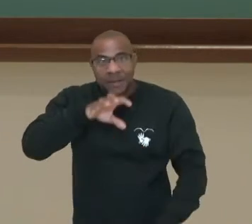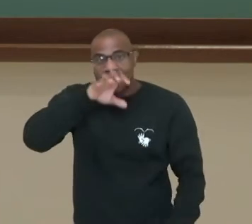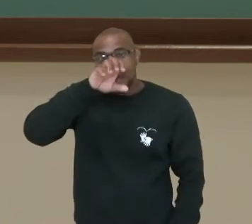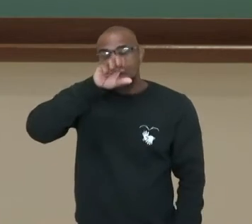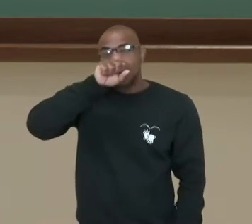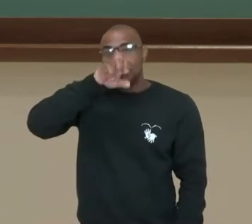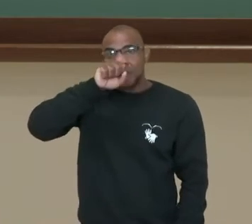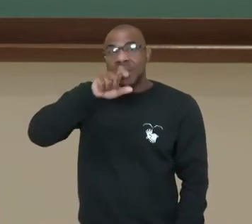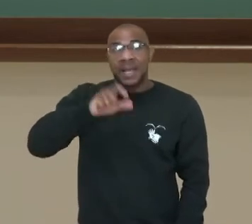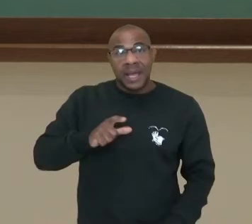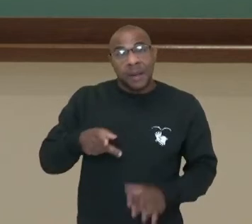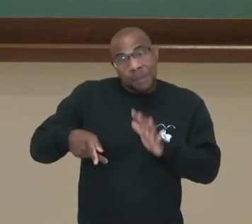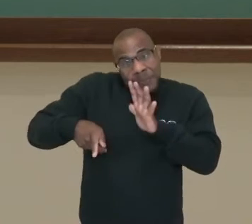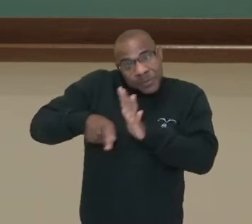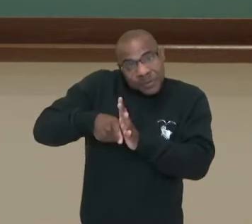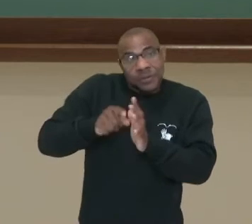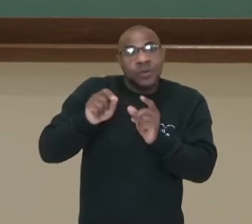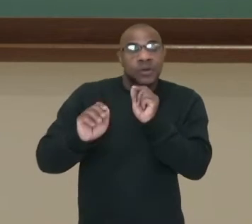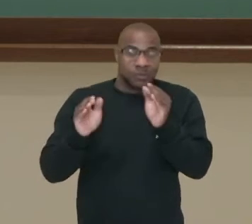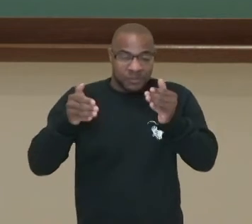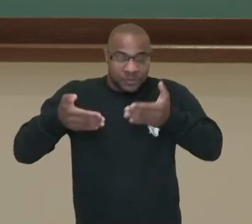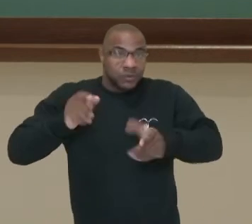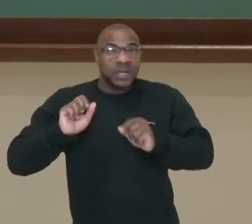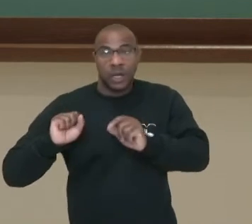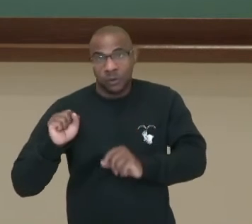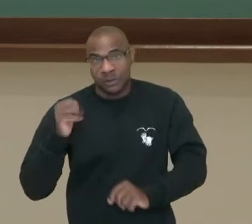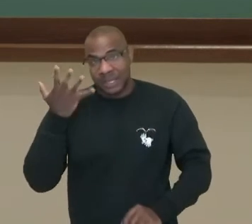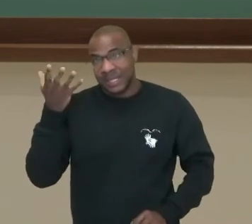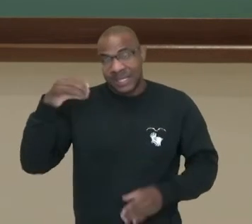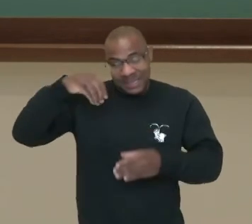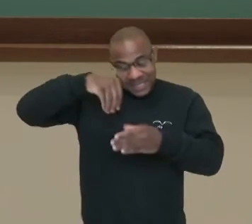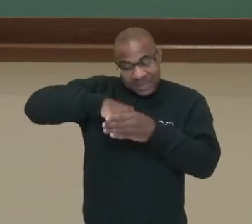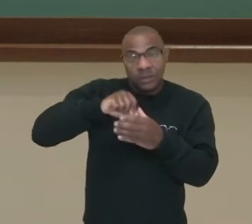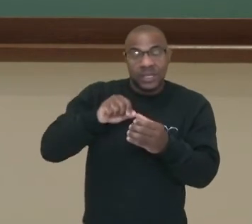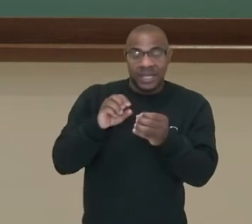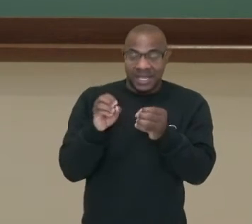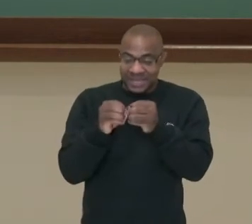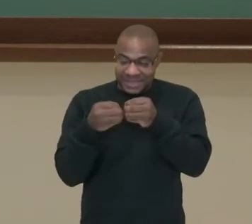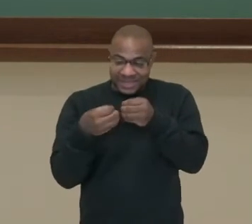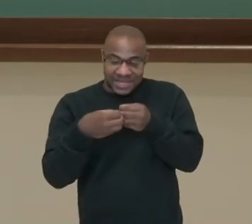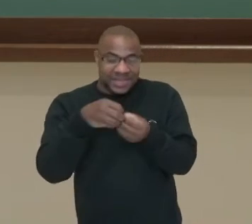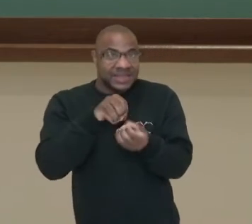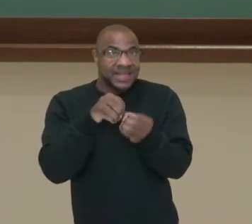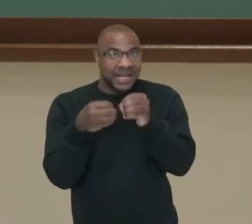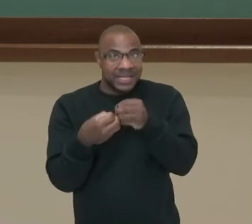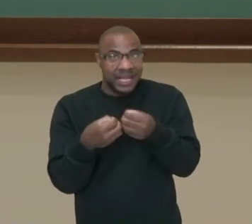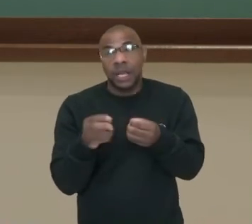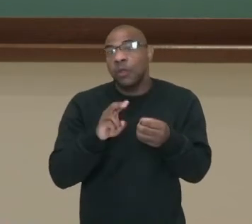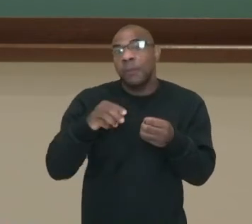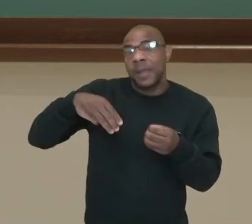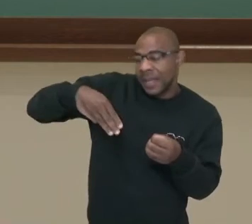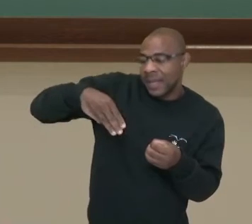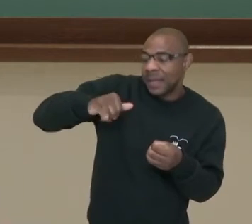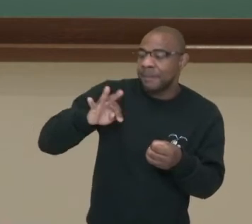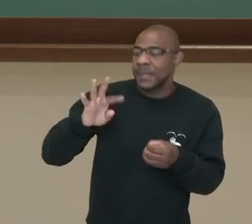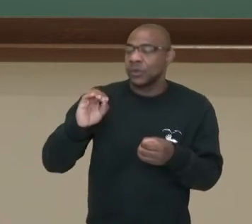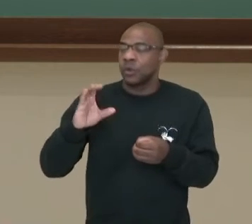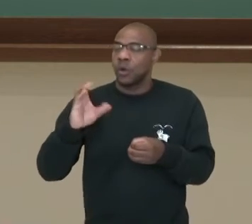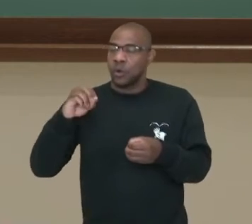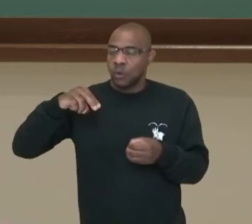falando mais especificamente daquela que acontece dentro da célula, na organela chamada mitocôndria,